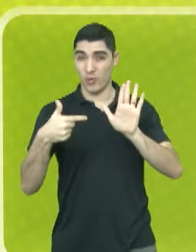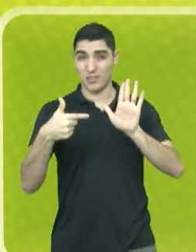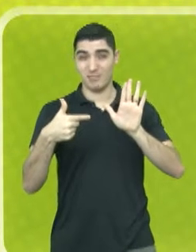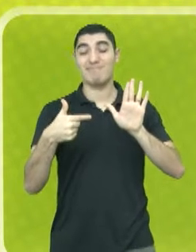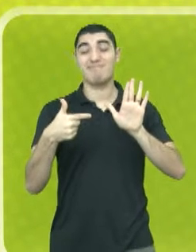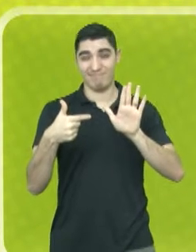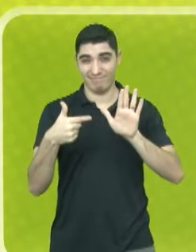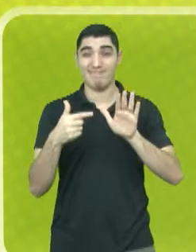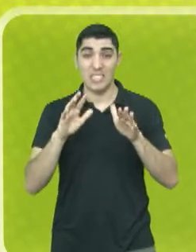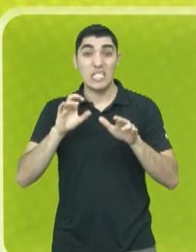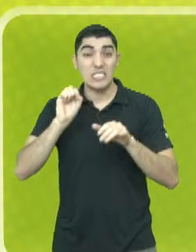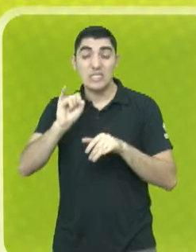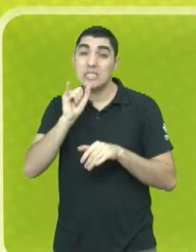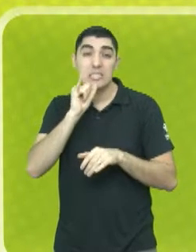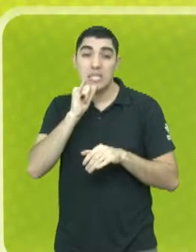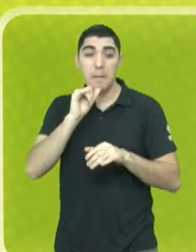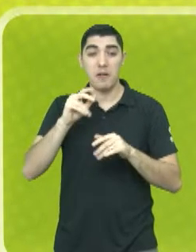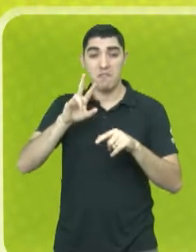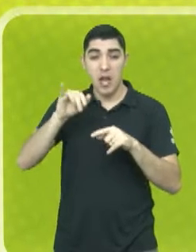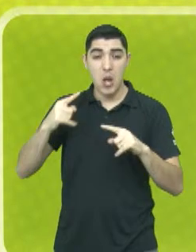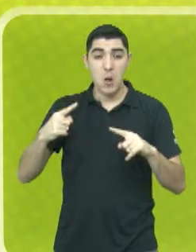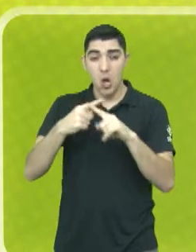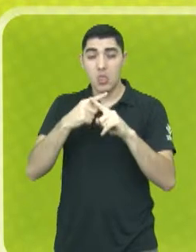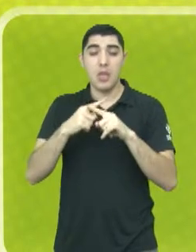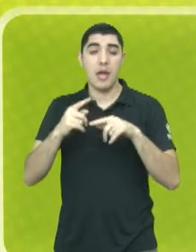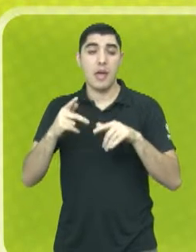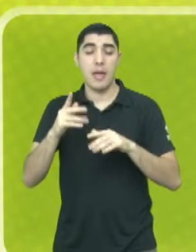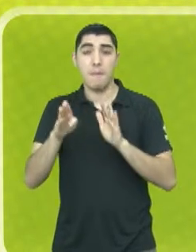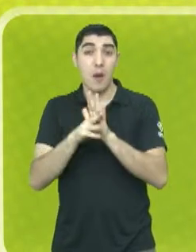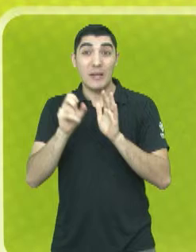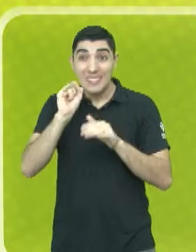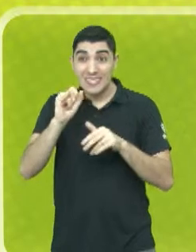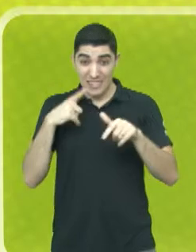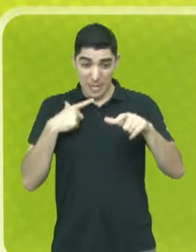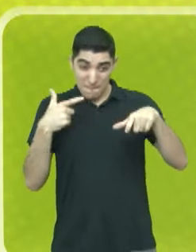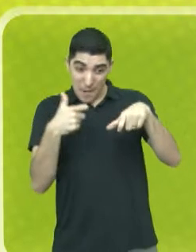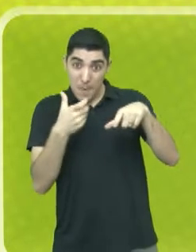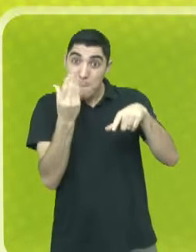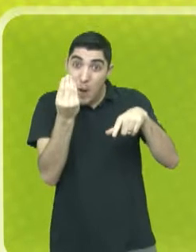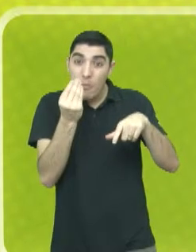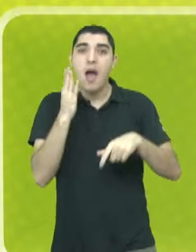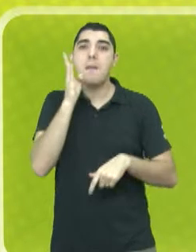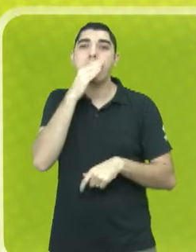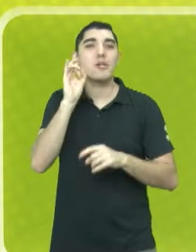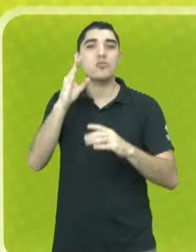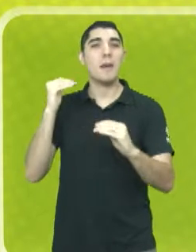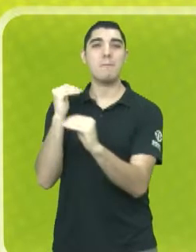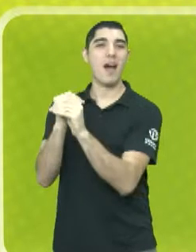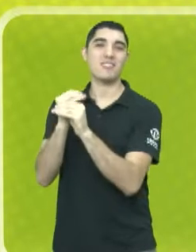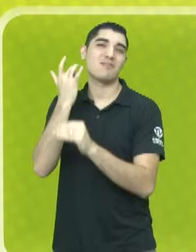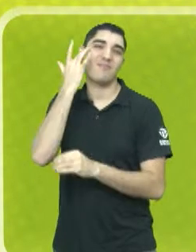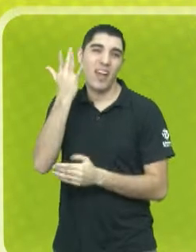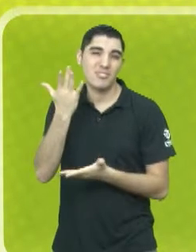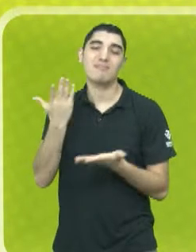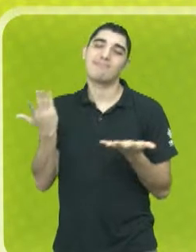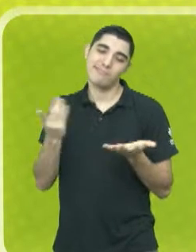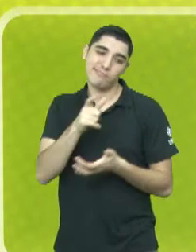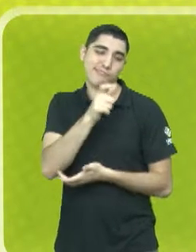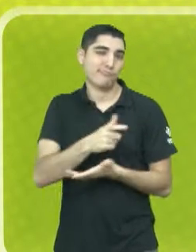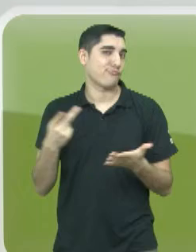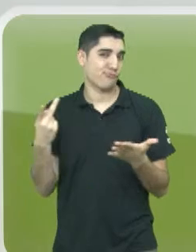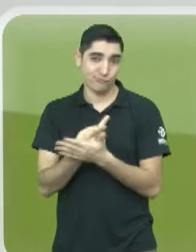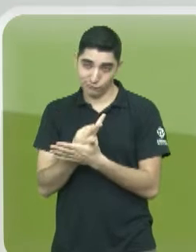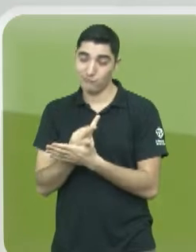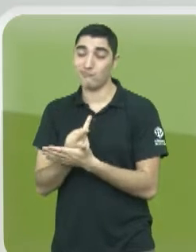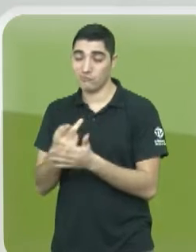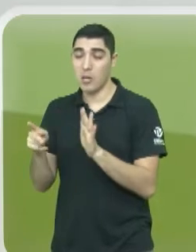provavelmente ele ia enfrentar o Inter de Bebedouro precisando apenas de um empate para poder conseguir se classificar. Então, assim, são alguns vacilos que o time teve dentro da